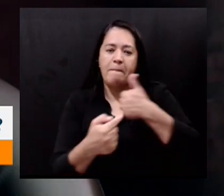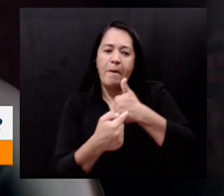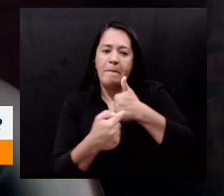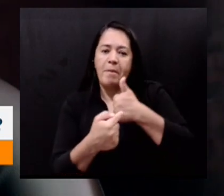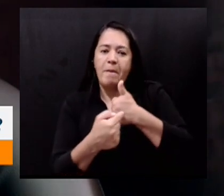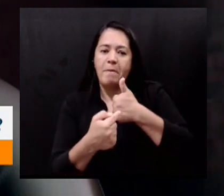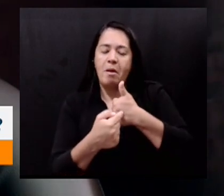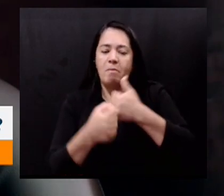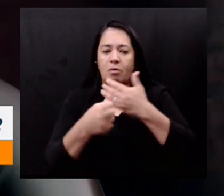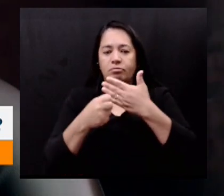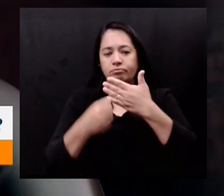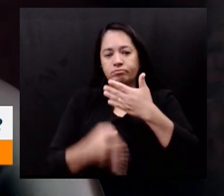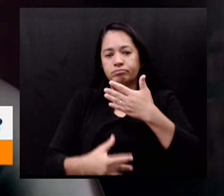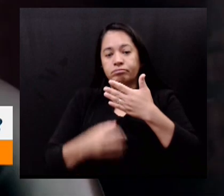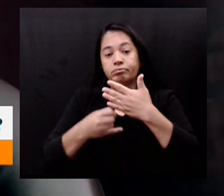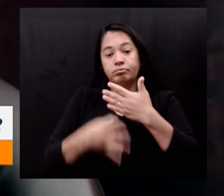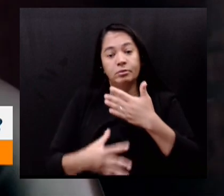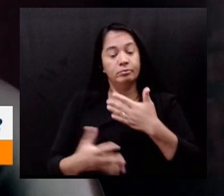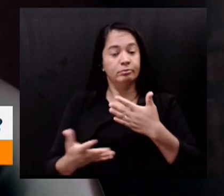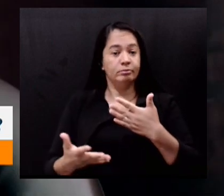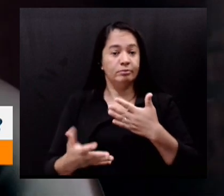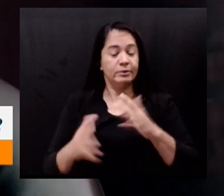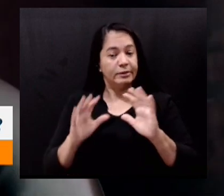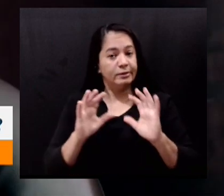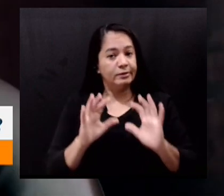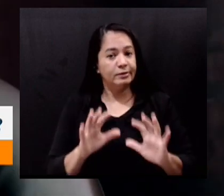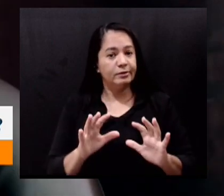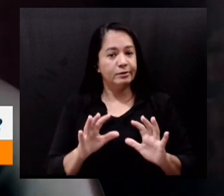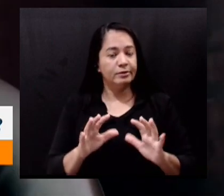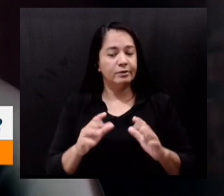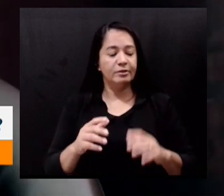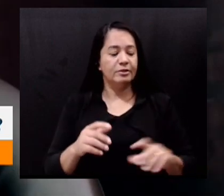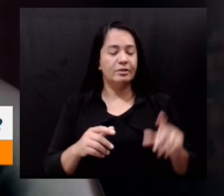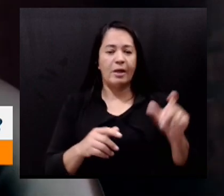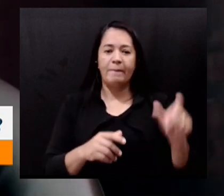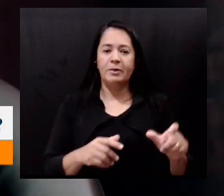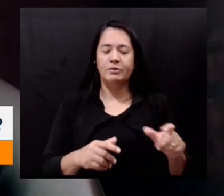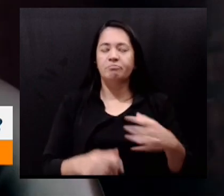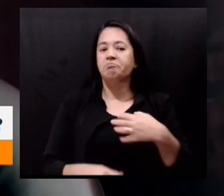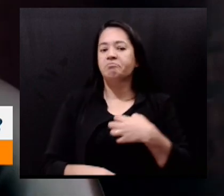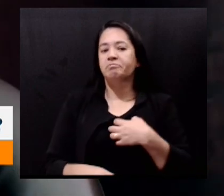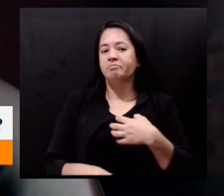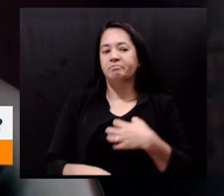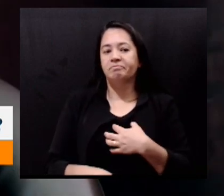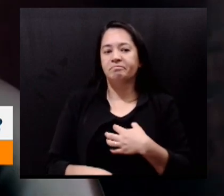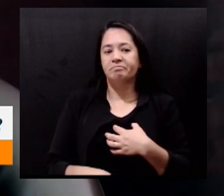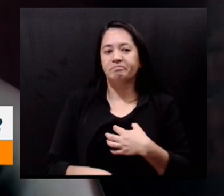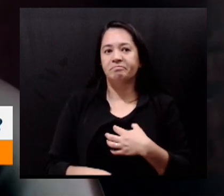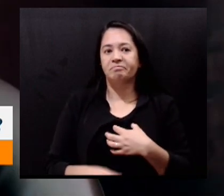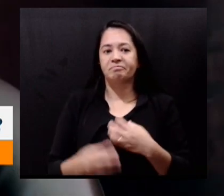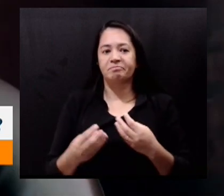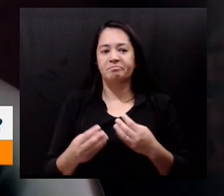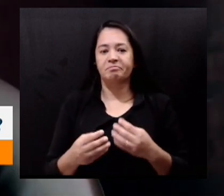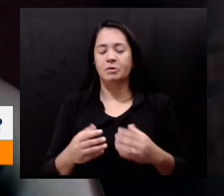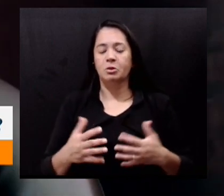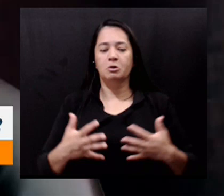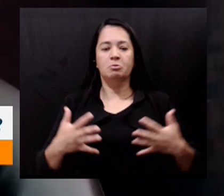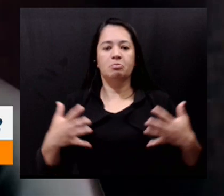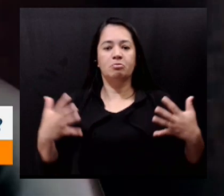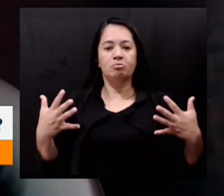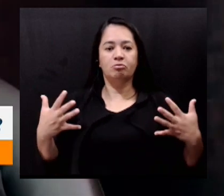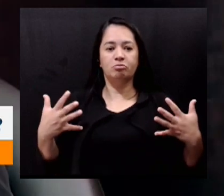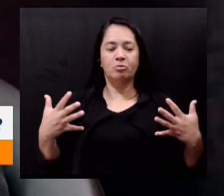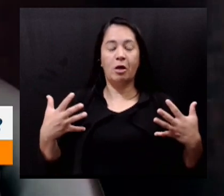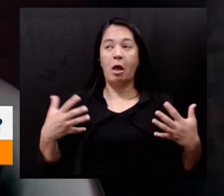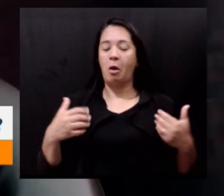comentários, e isso vai dando essa sensação de grandeza e de que Uhum. está